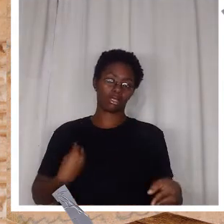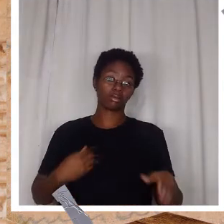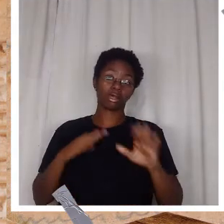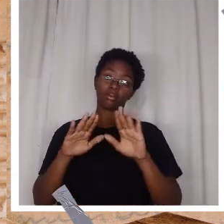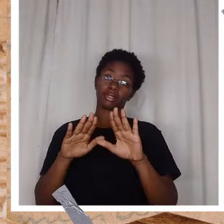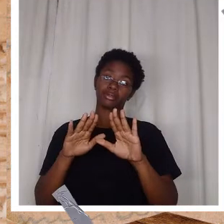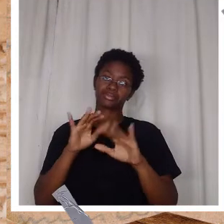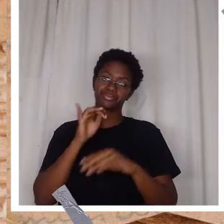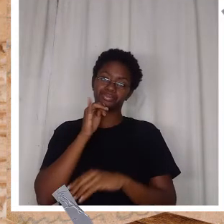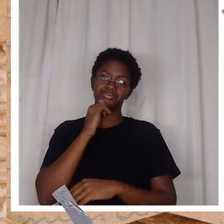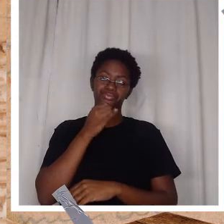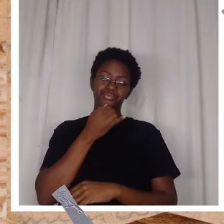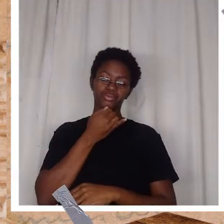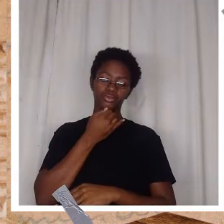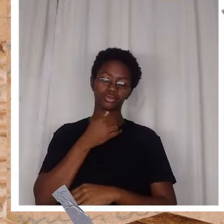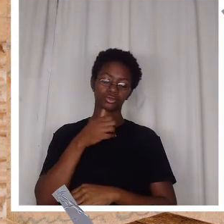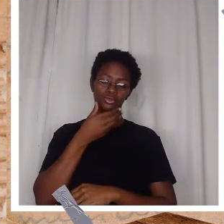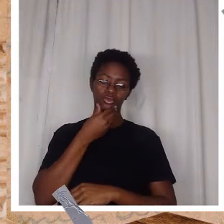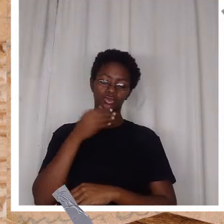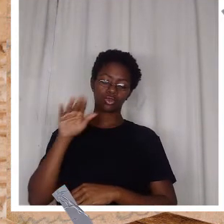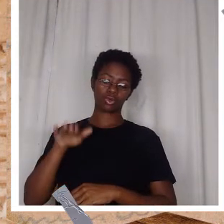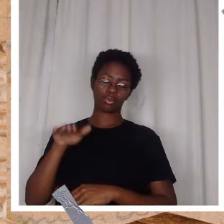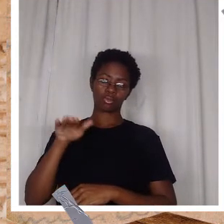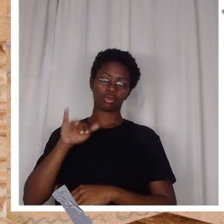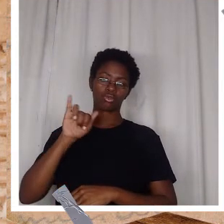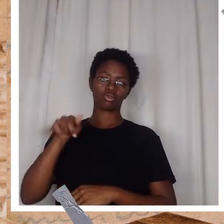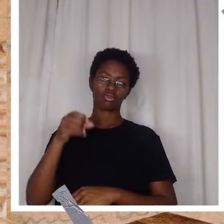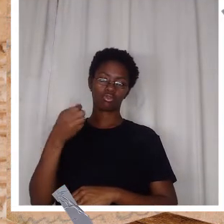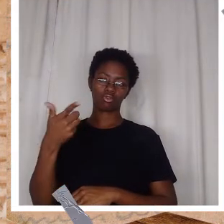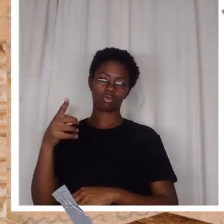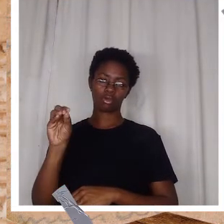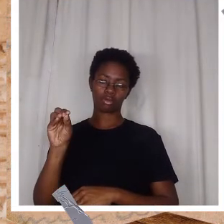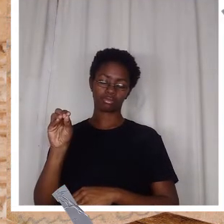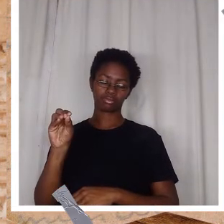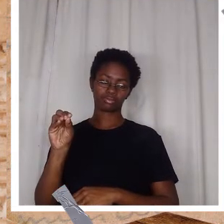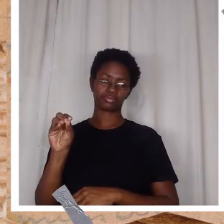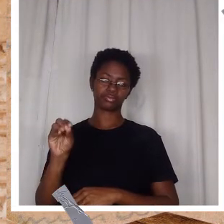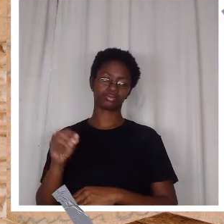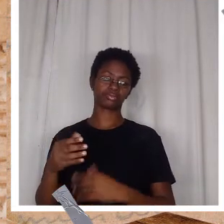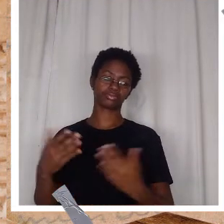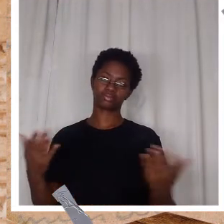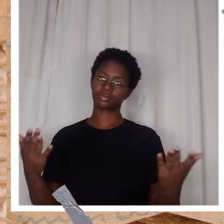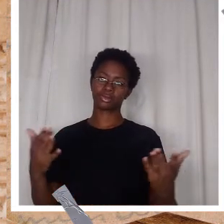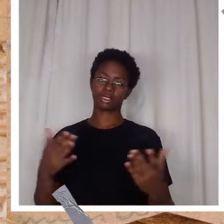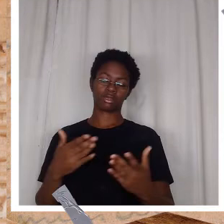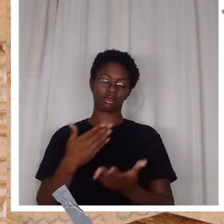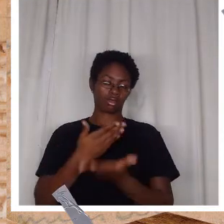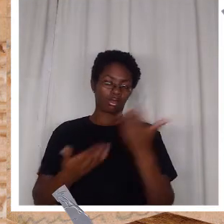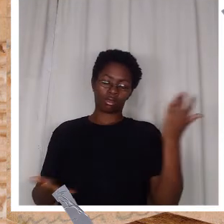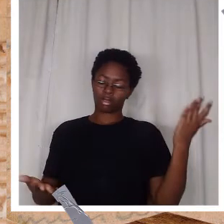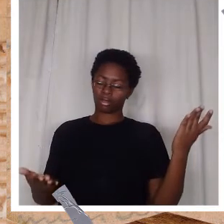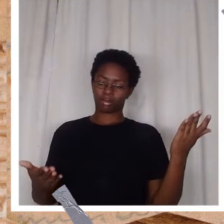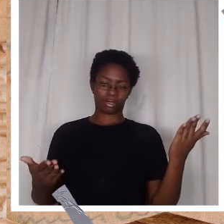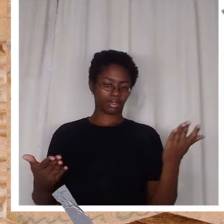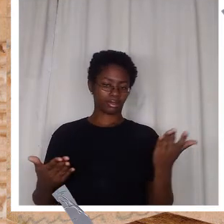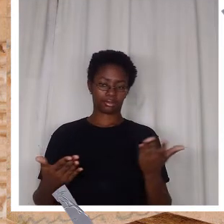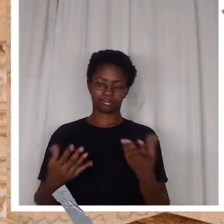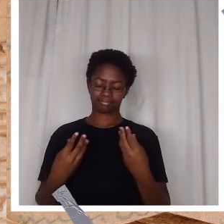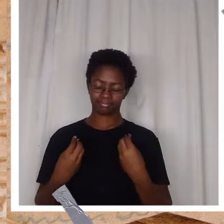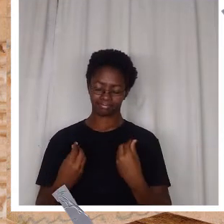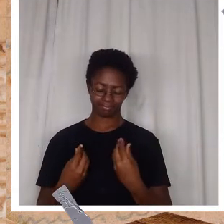A perda do João, e que é uma perda para o Brasil, né?